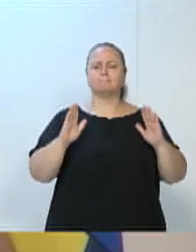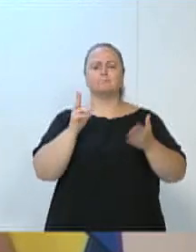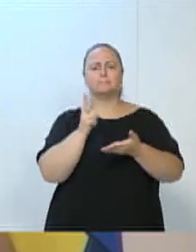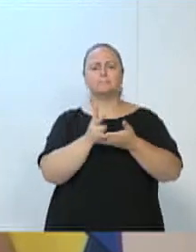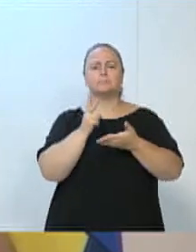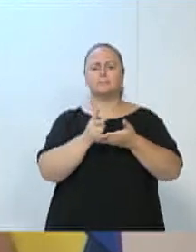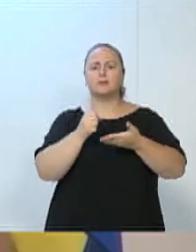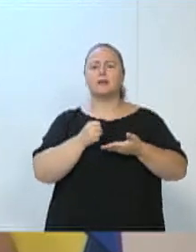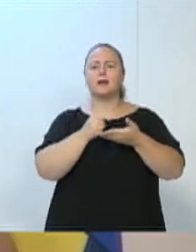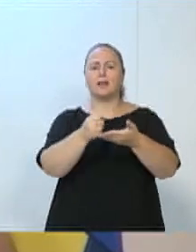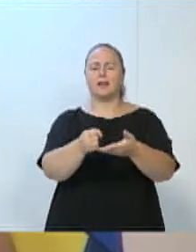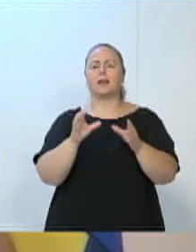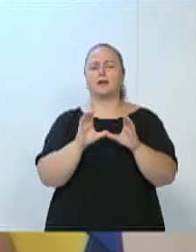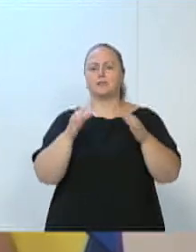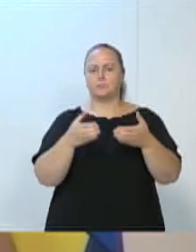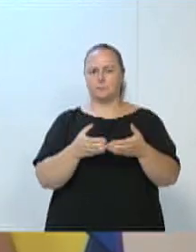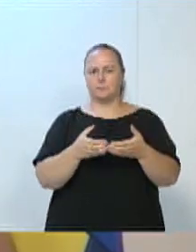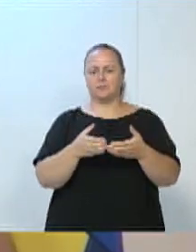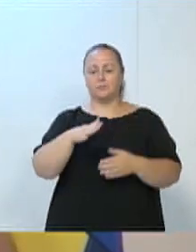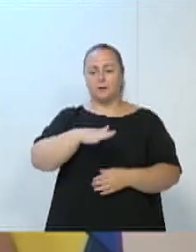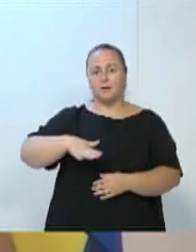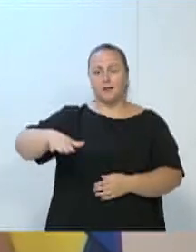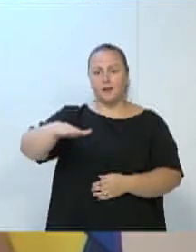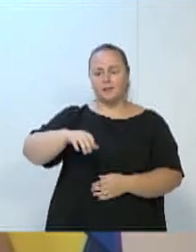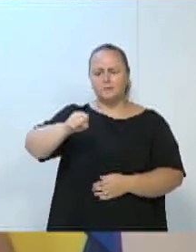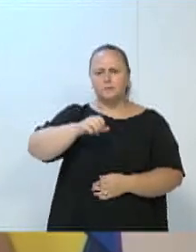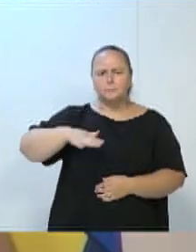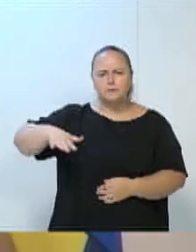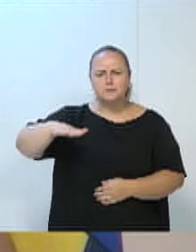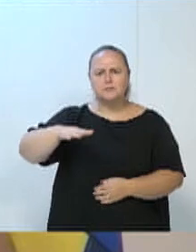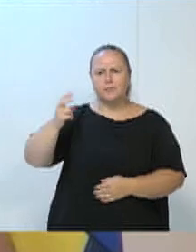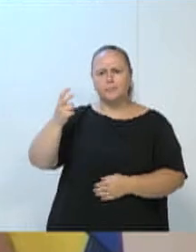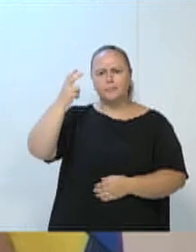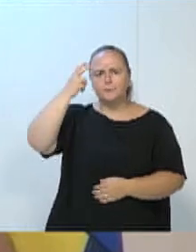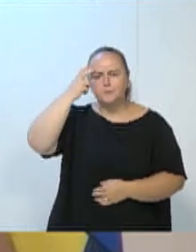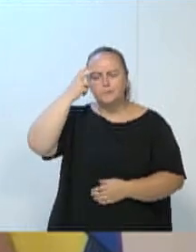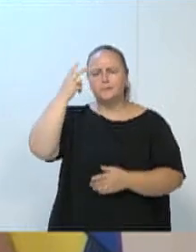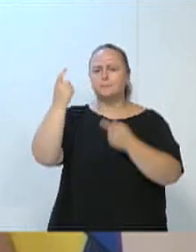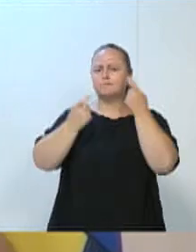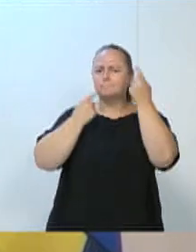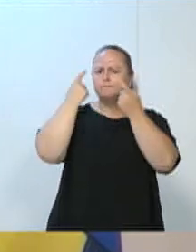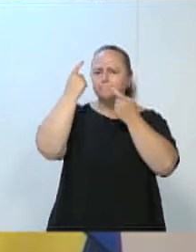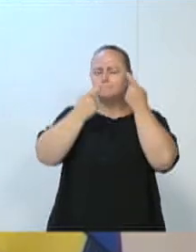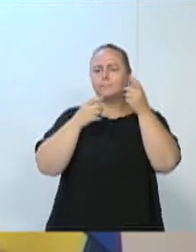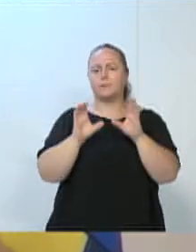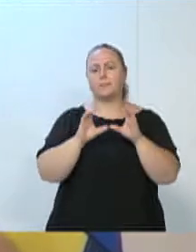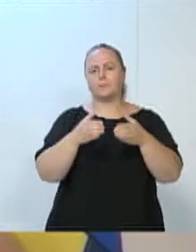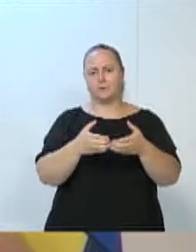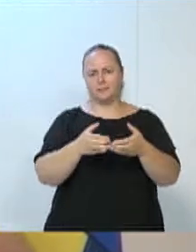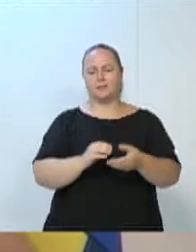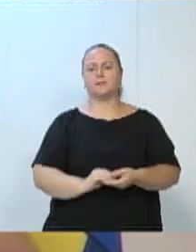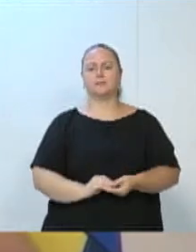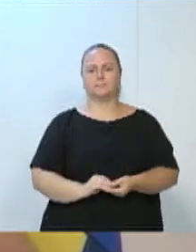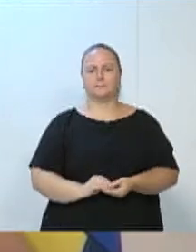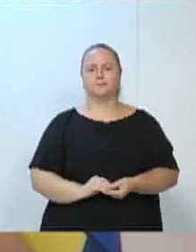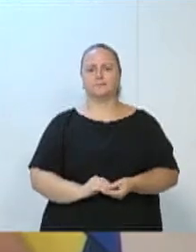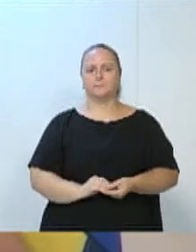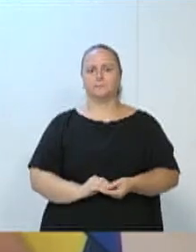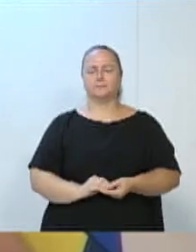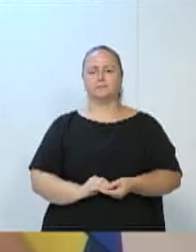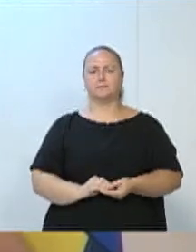a nossa comunidade não só no lado social mas cultural sempre preocupado com a nossa comunidade mais Presidente e eu quero aqui